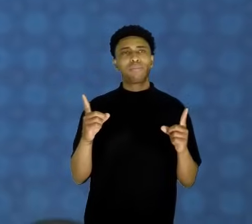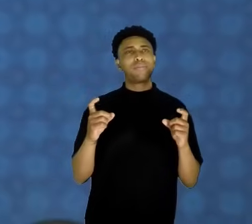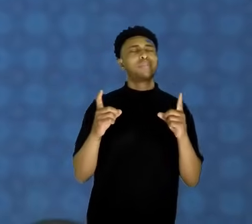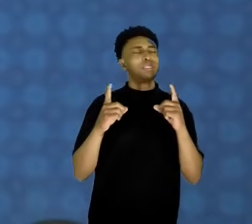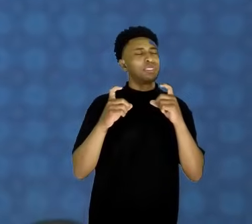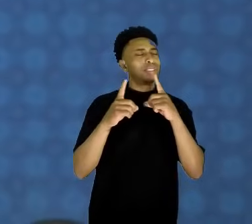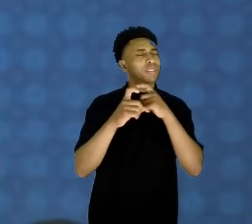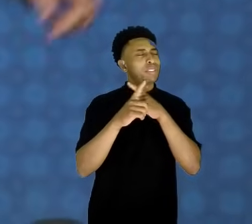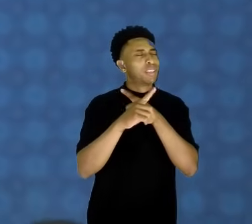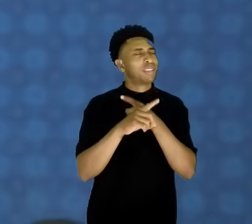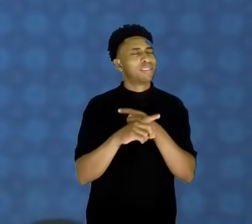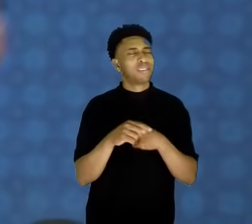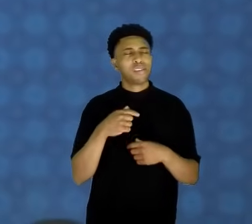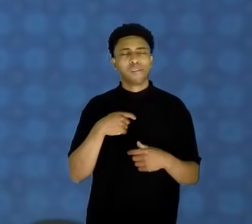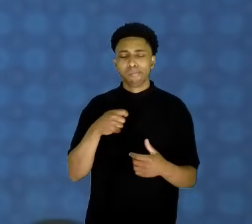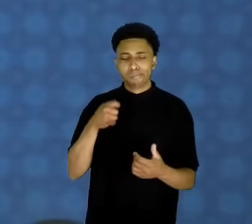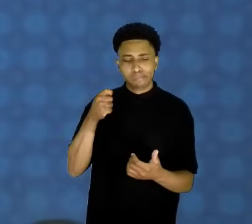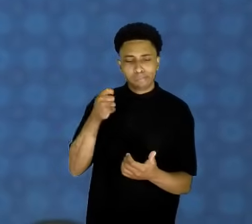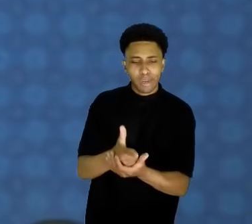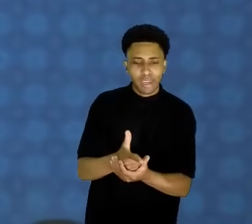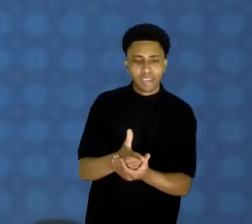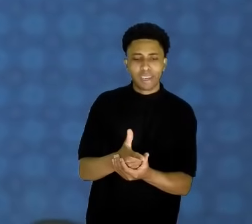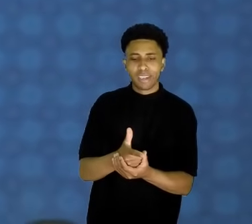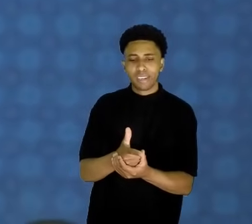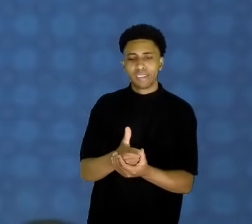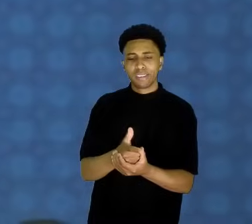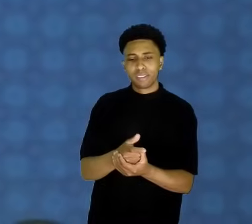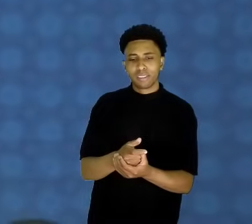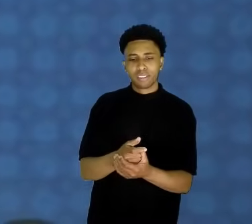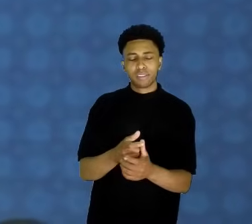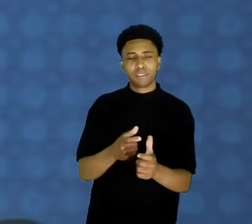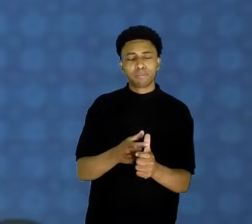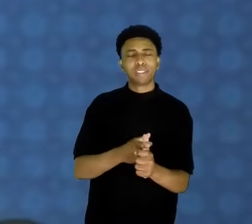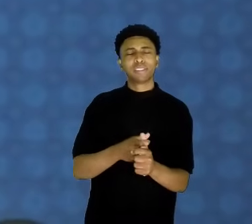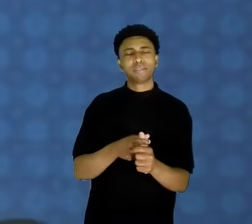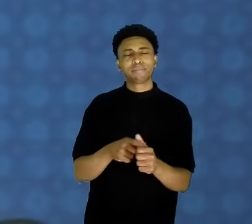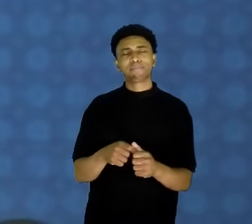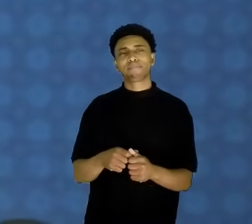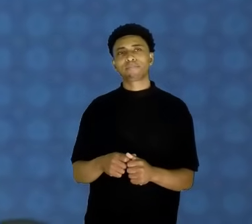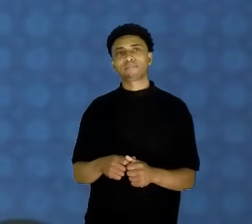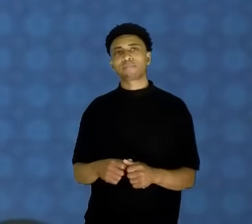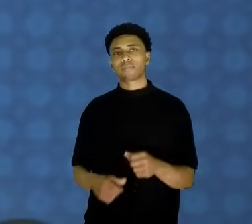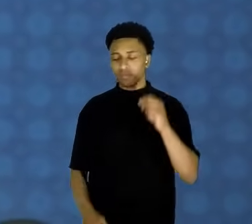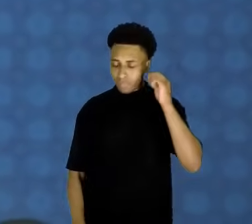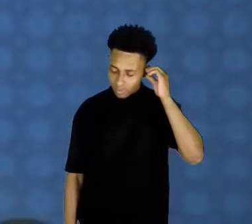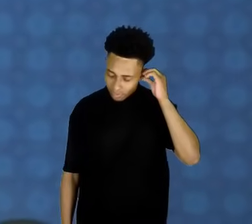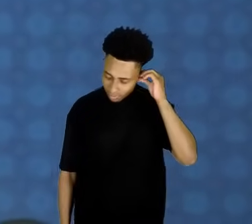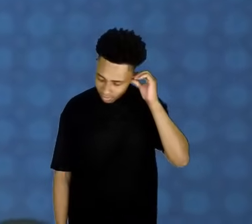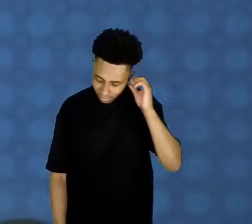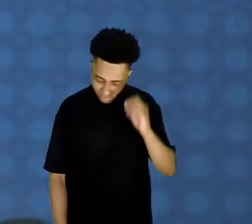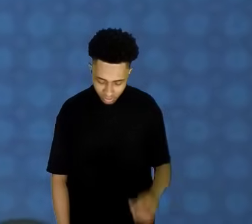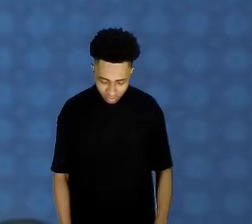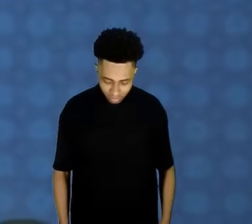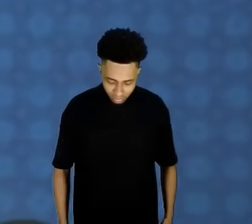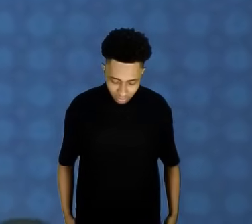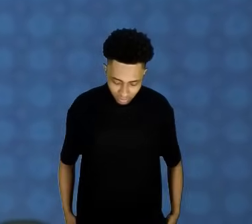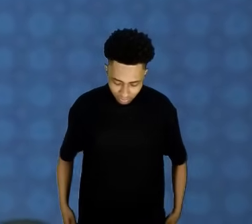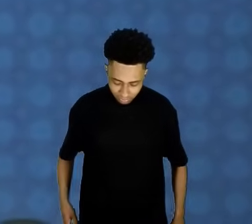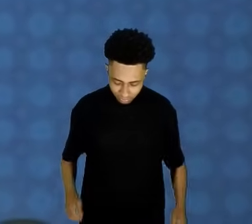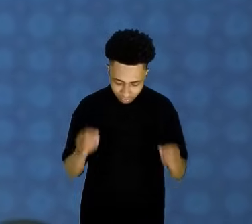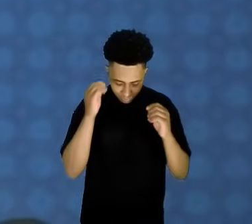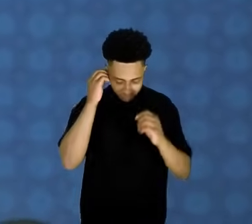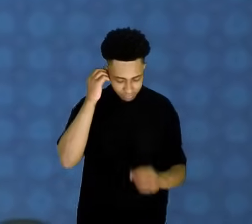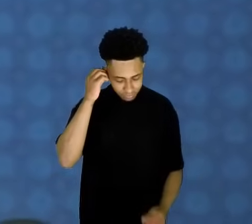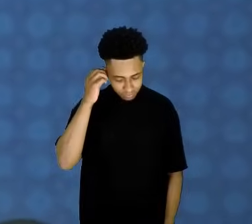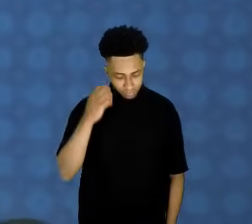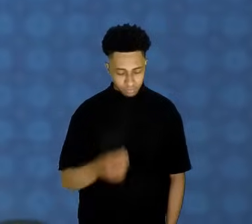consigo pagar minhas contas, mas eu me recuso a desistir. Eu já conversei com meu filho uma vez, duas vezes, três vezes, quatro vezes. Ele falou